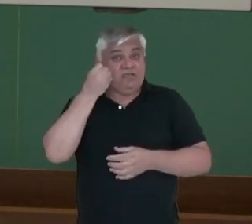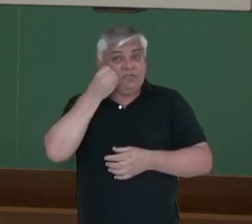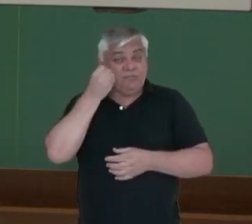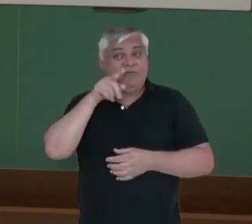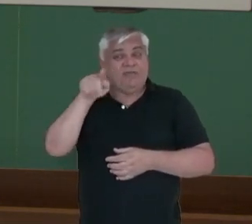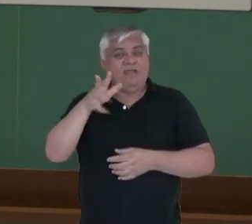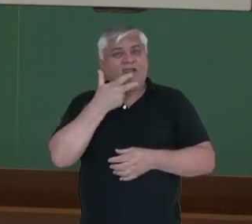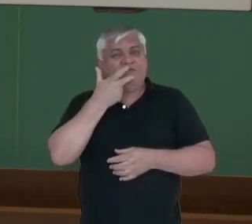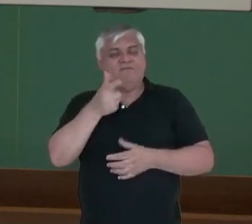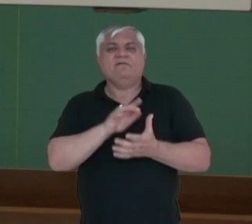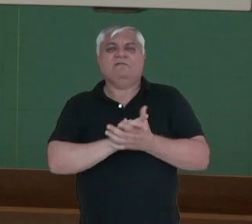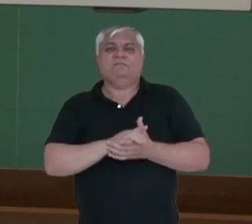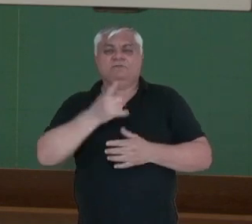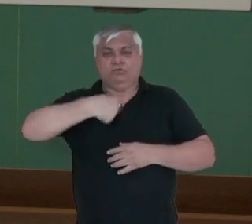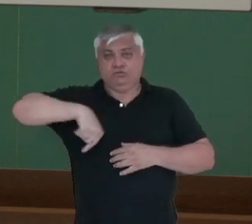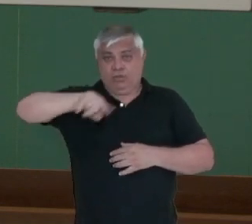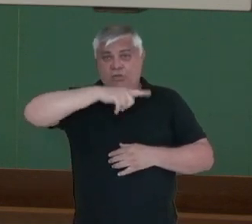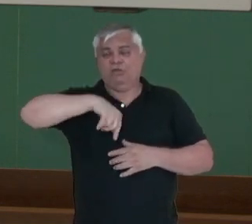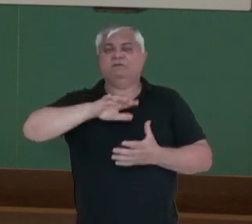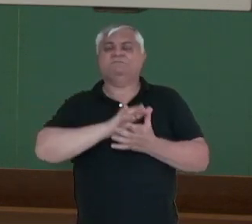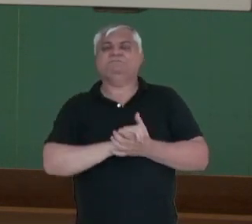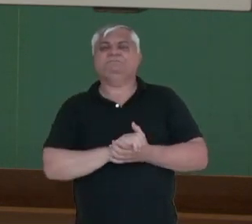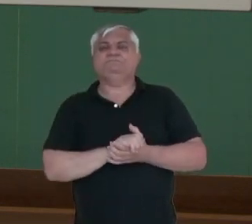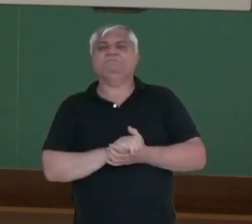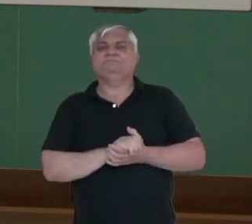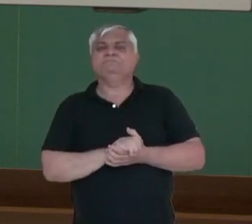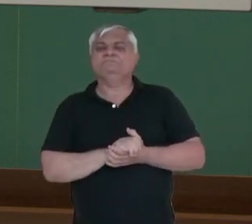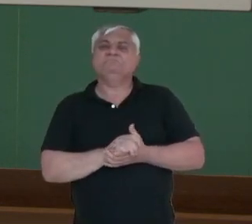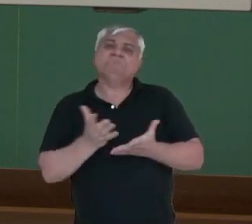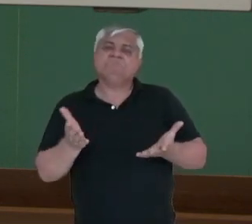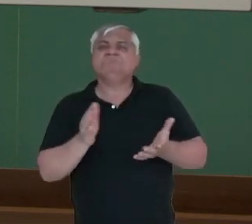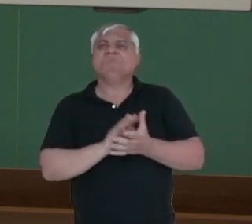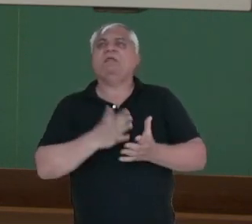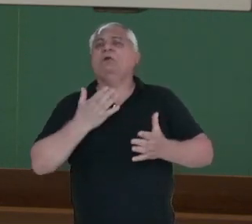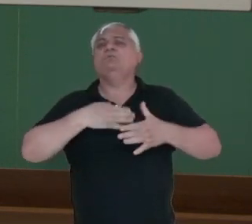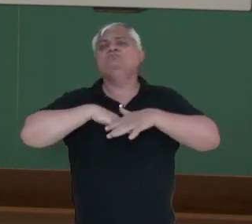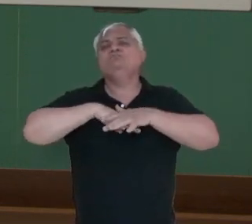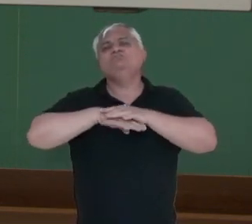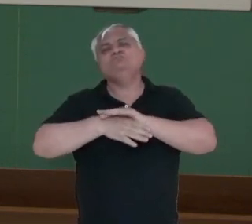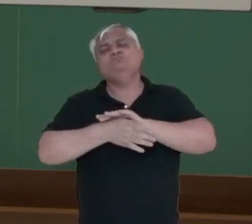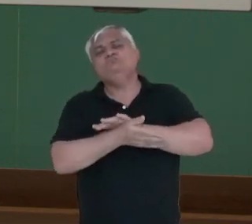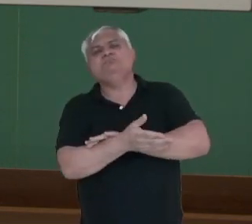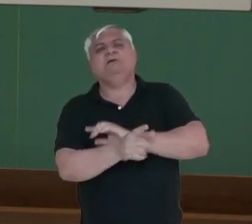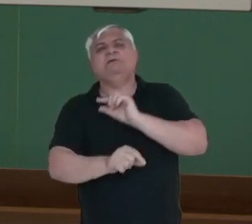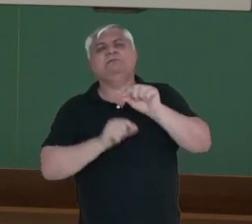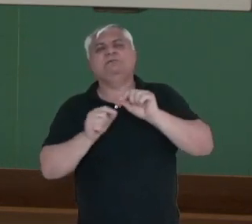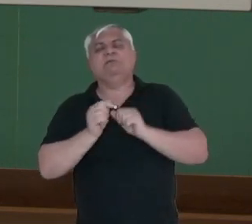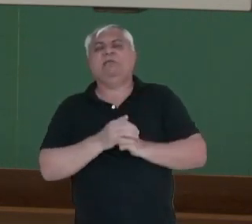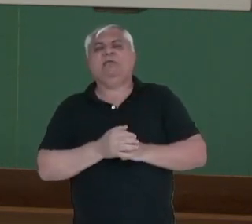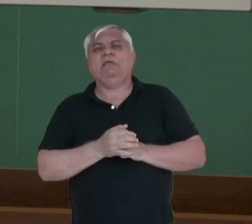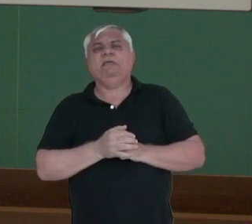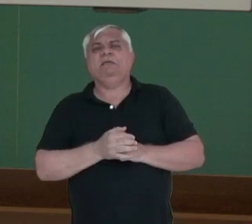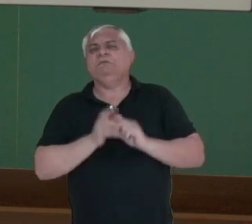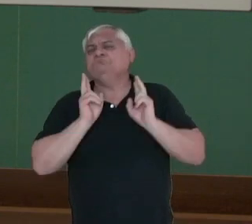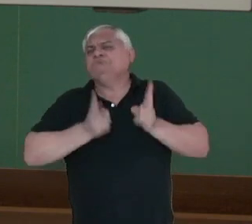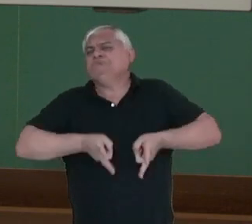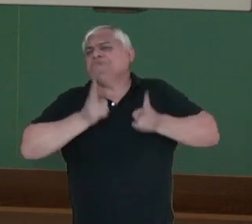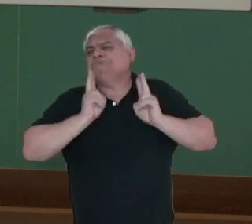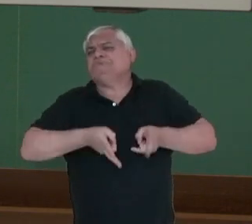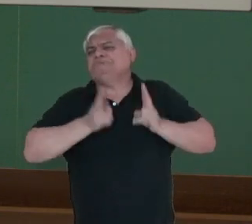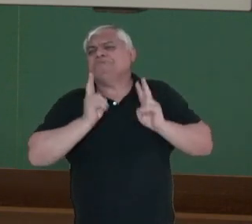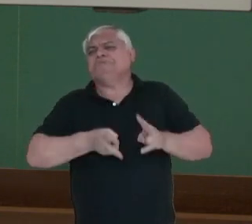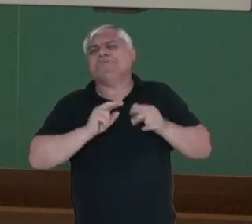olha só, nós somos levados por força do hábito a estabelecer certos princípios que